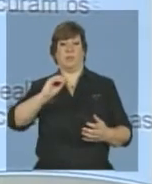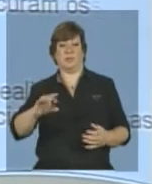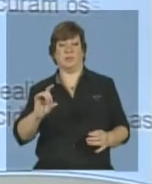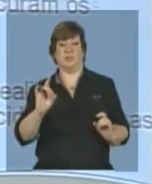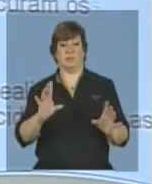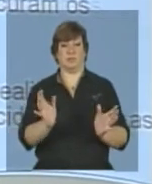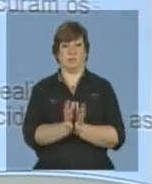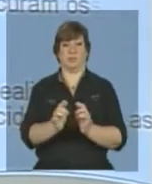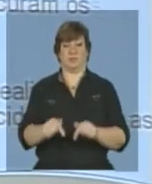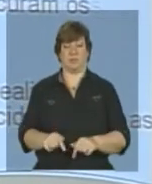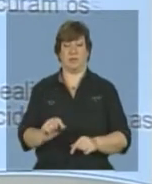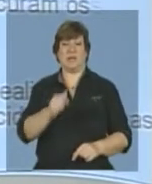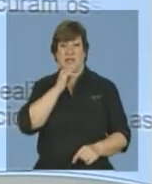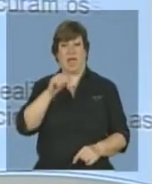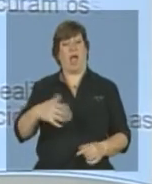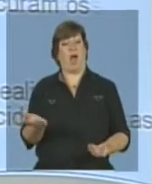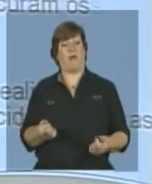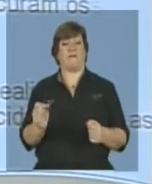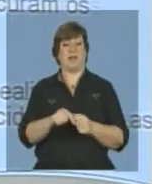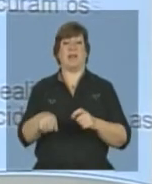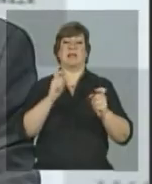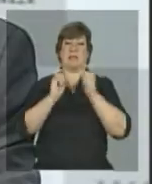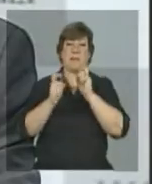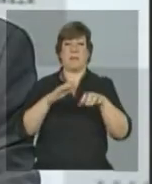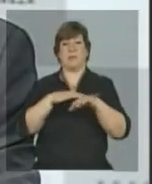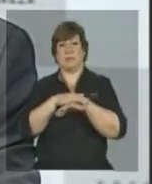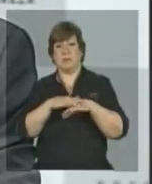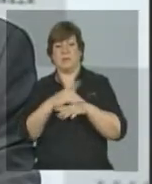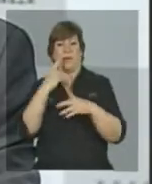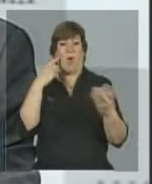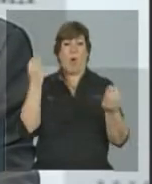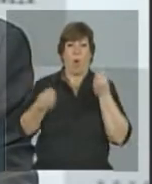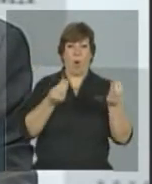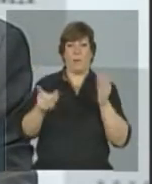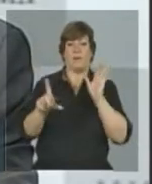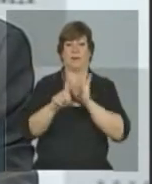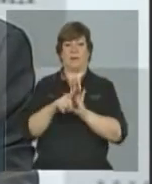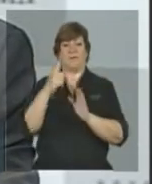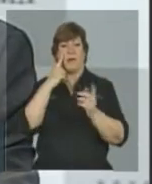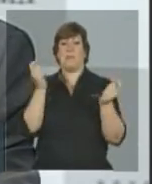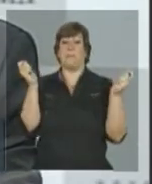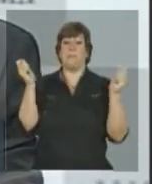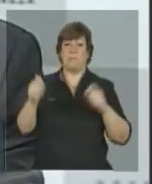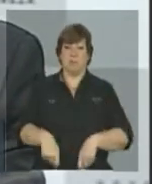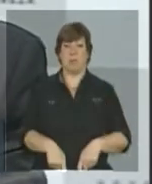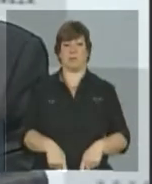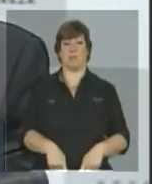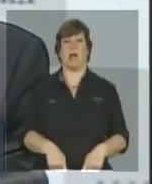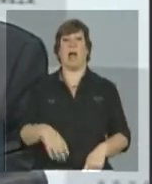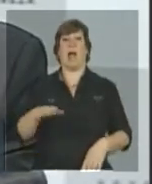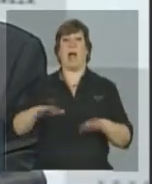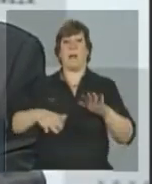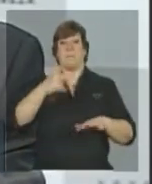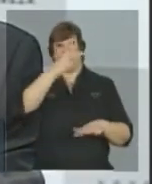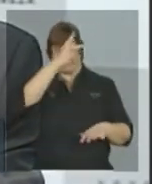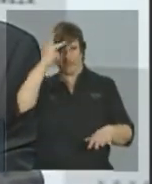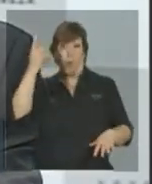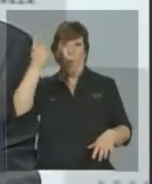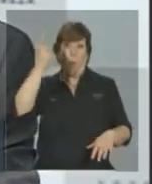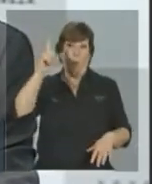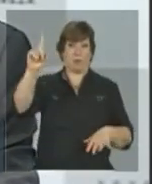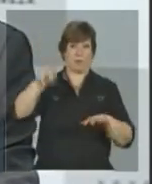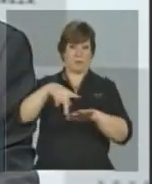agora retomando esse debate e apontando a possibilidade de não residentes realizarem transplantes, desde